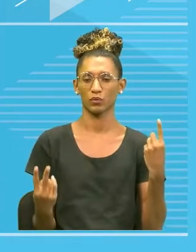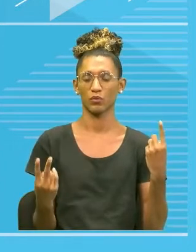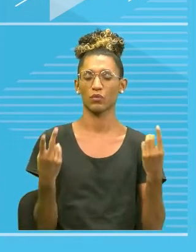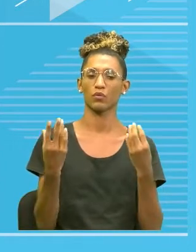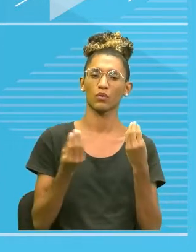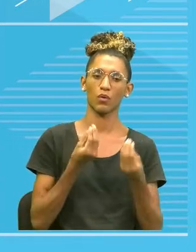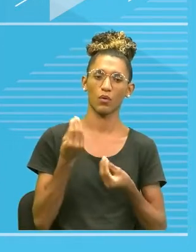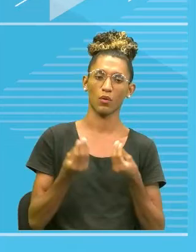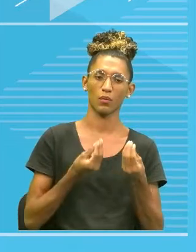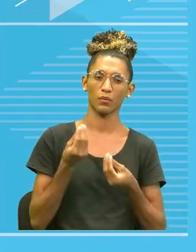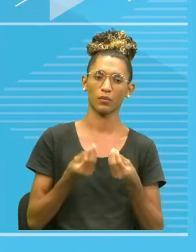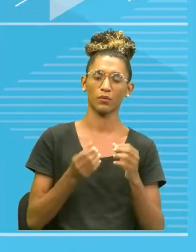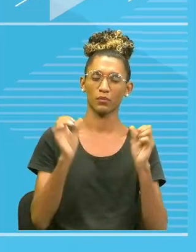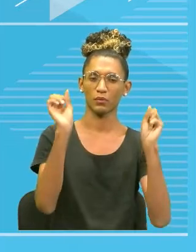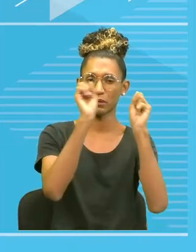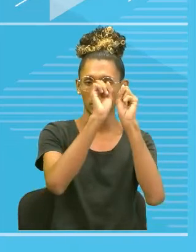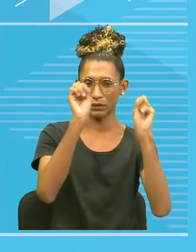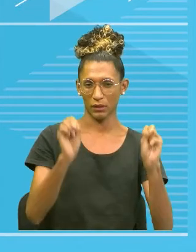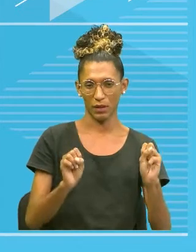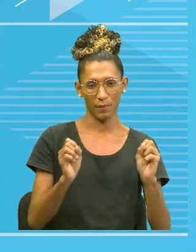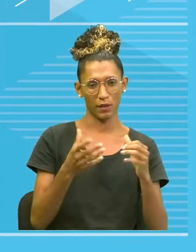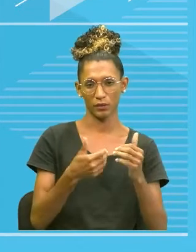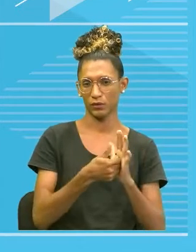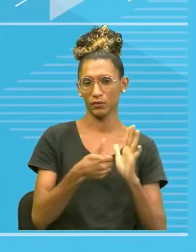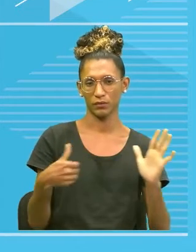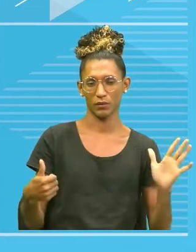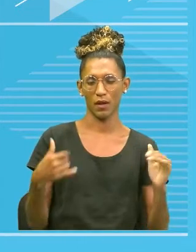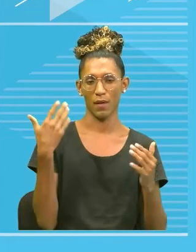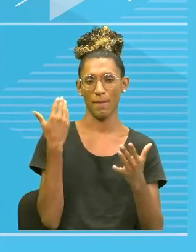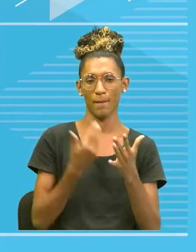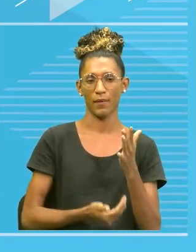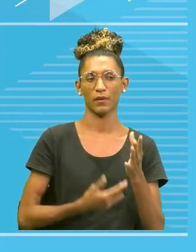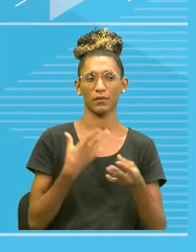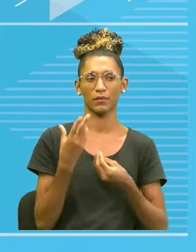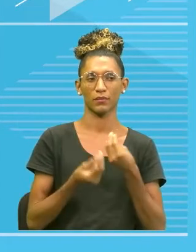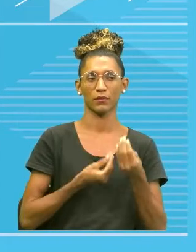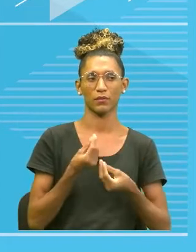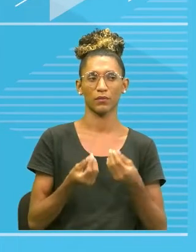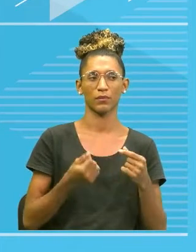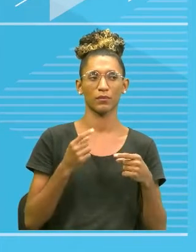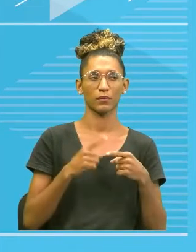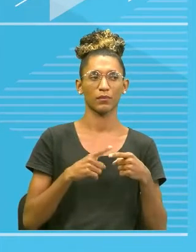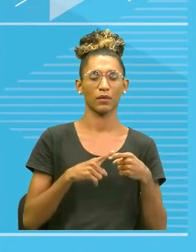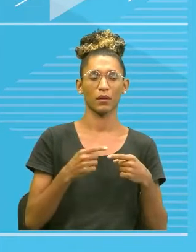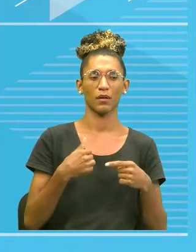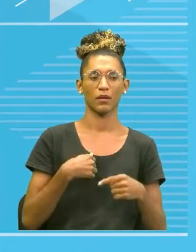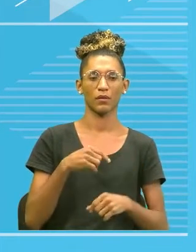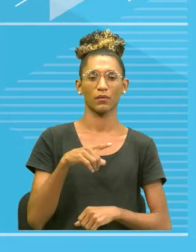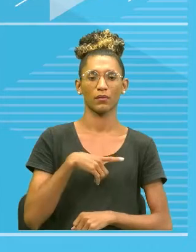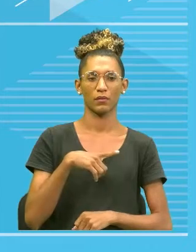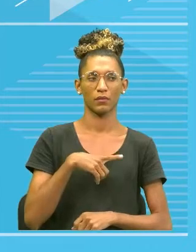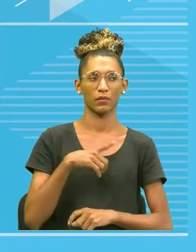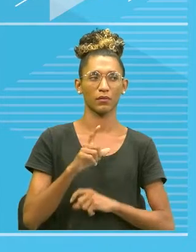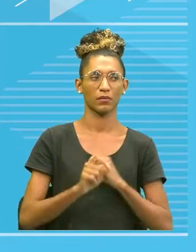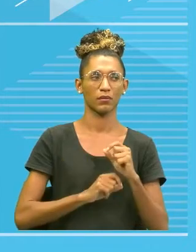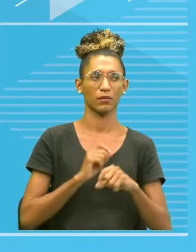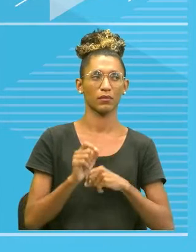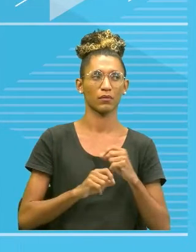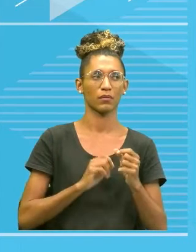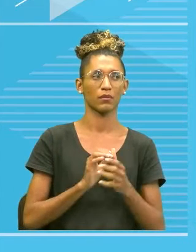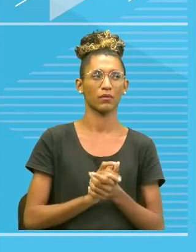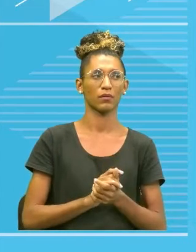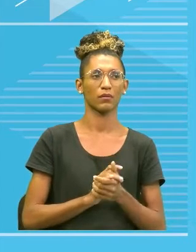sistema. Entende? Ela perde o valor dela porque eu tenho um